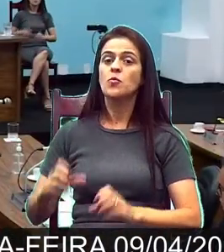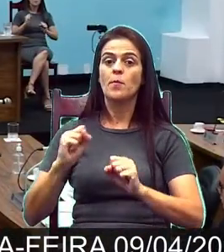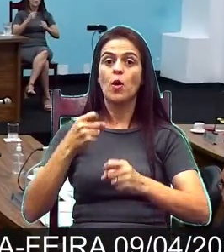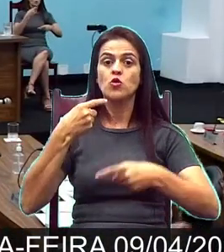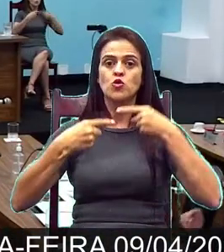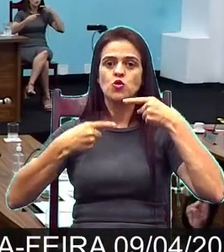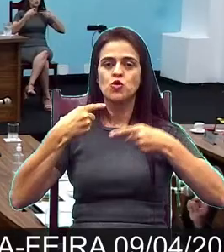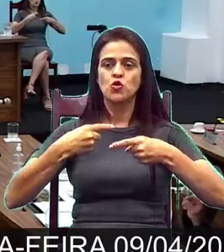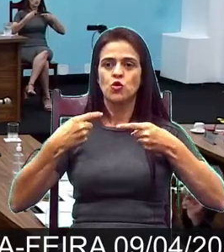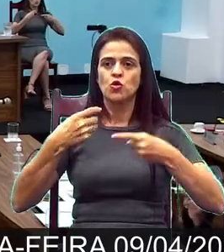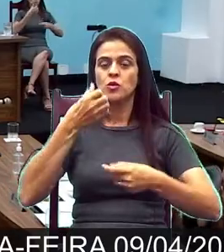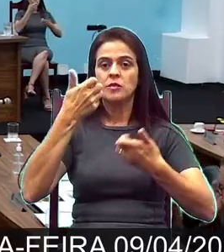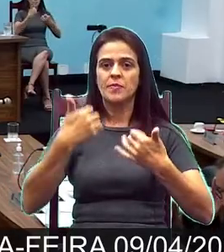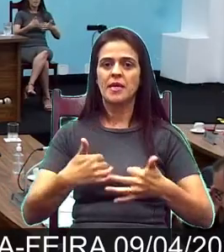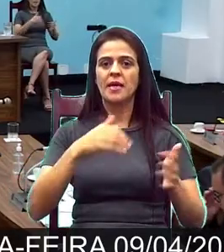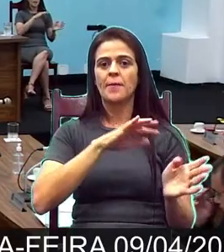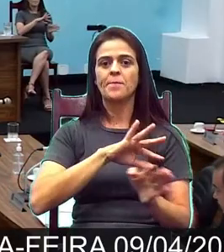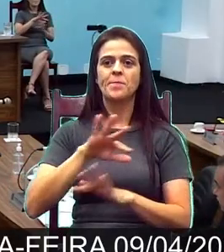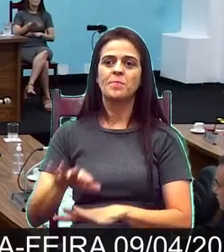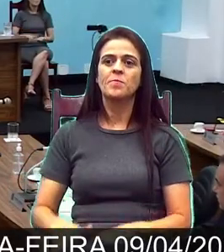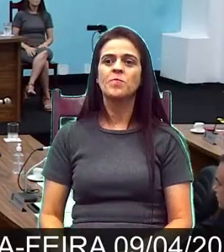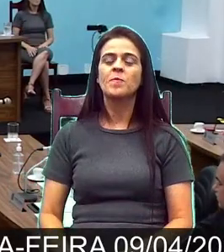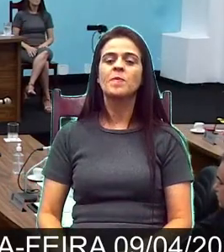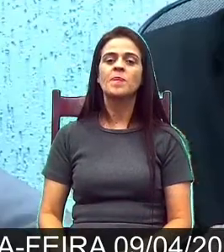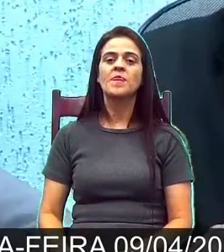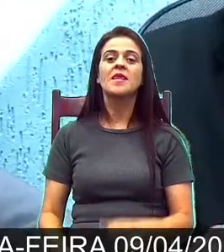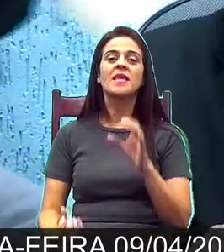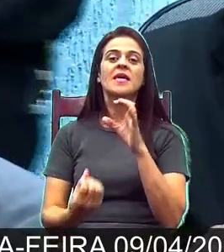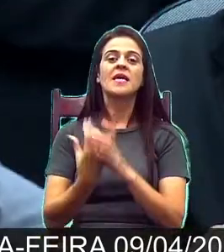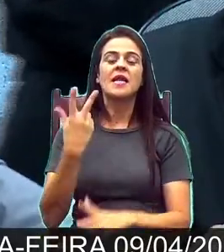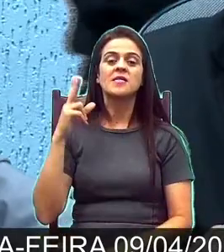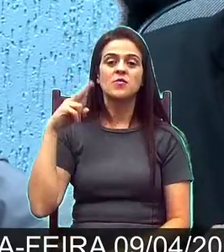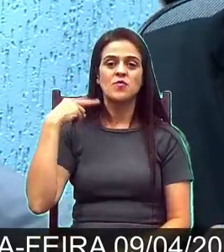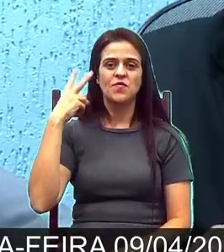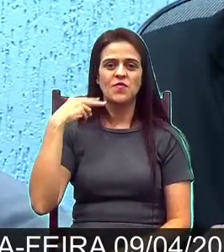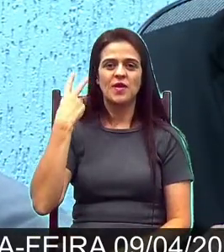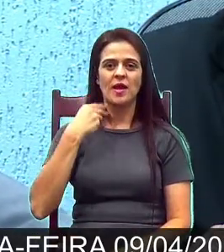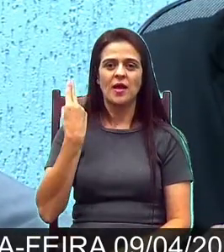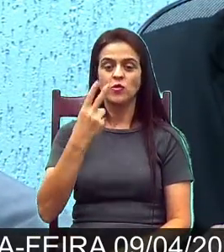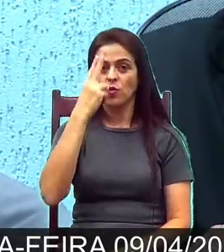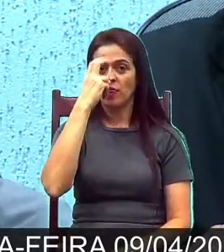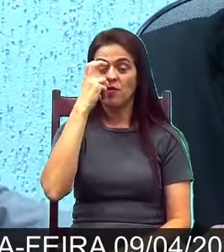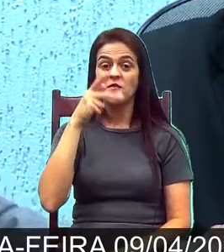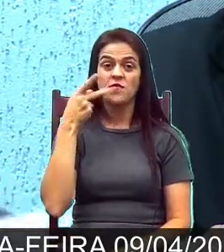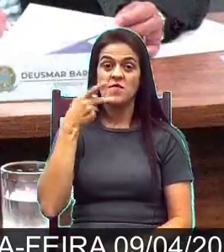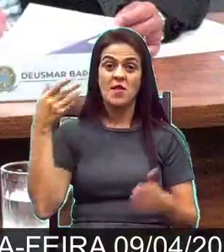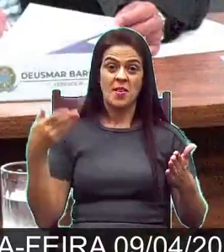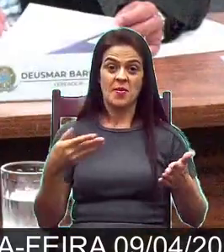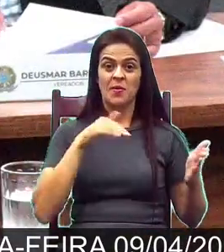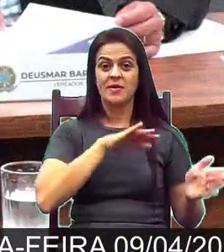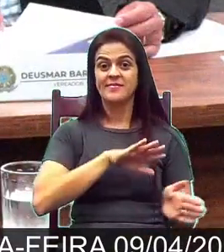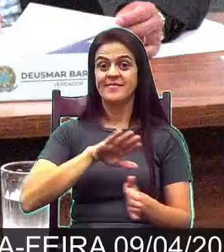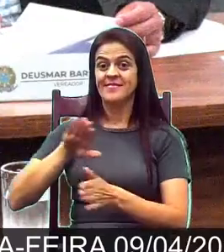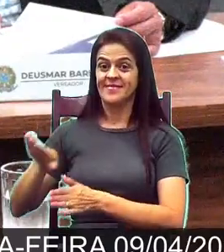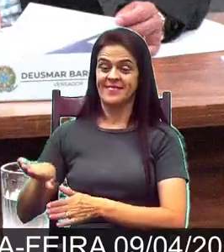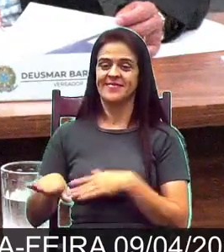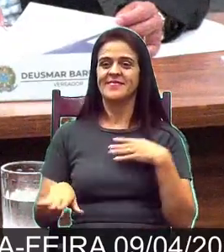discussão. Projeto em discussão, com a palavra o autor para o encaminhamento do projeto, vereador Idelvan. Isso aqui assim.